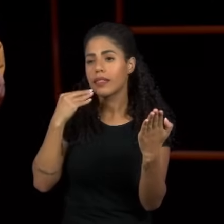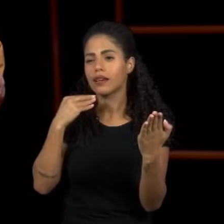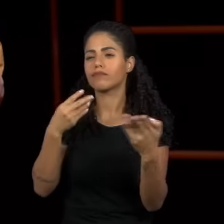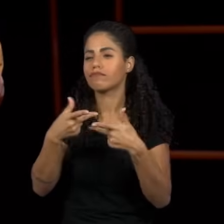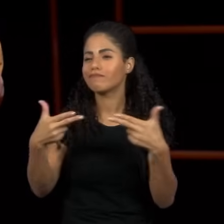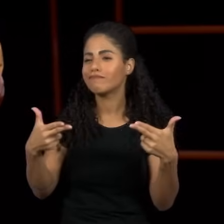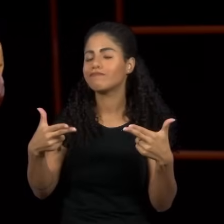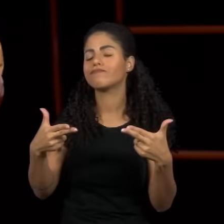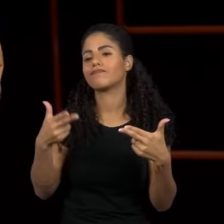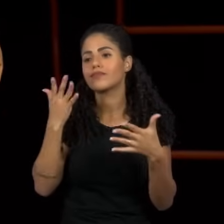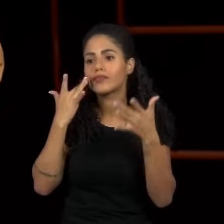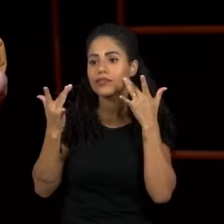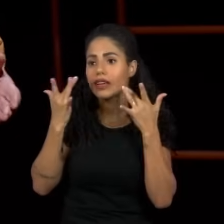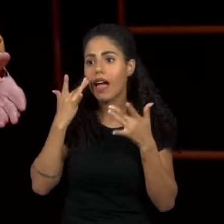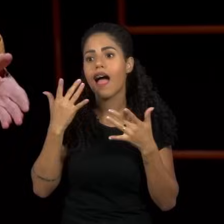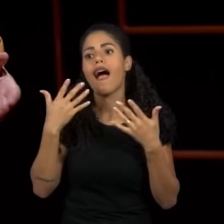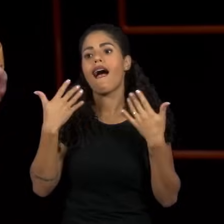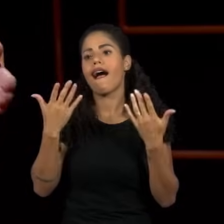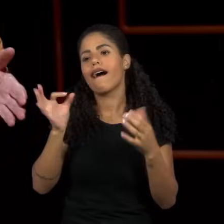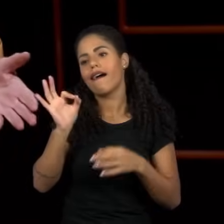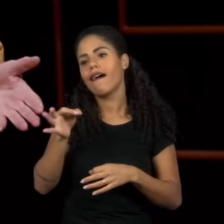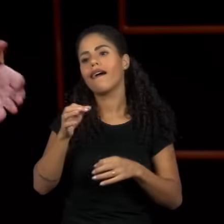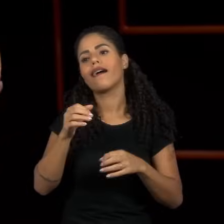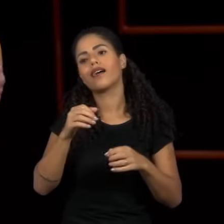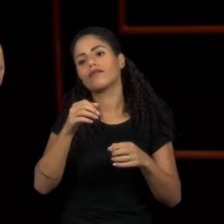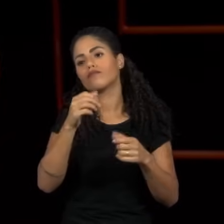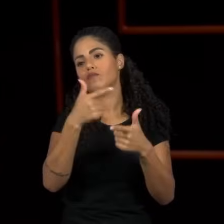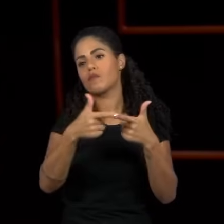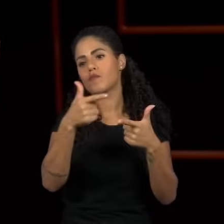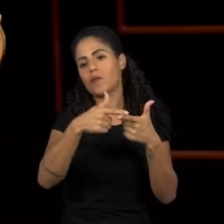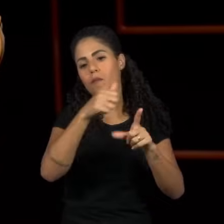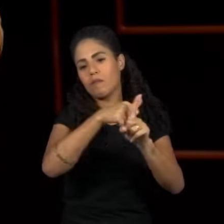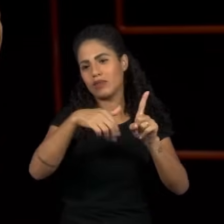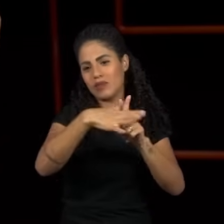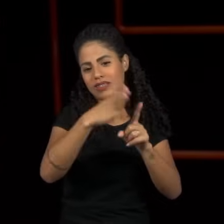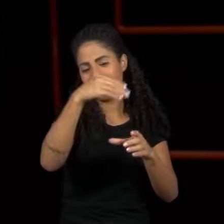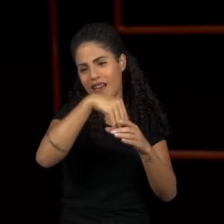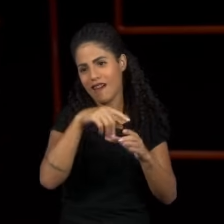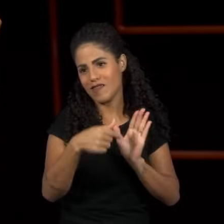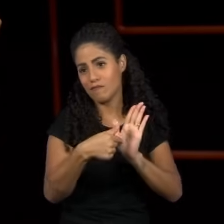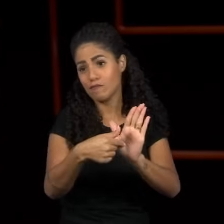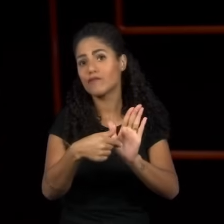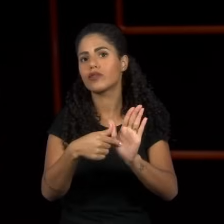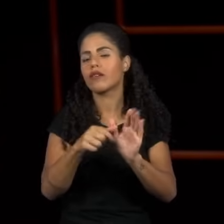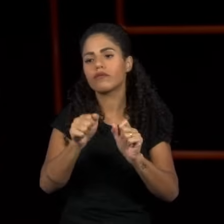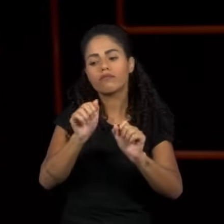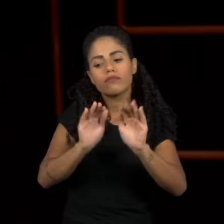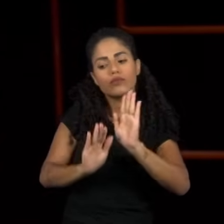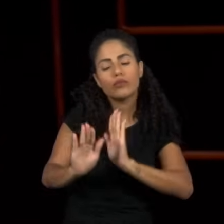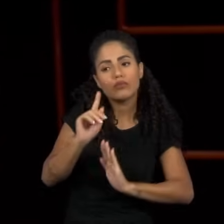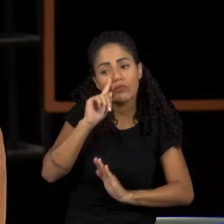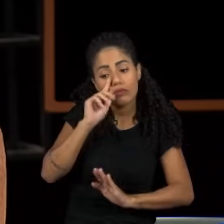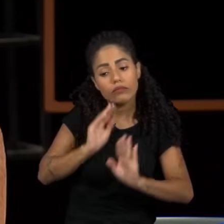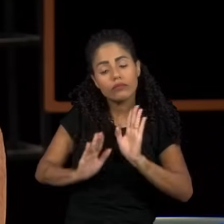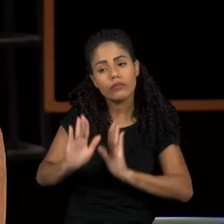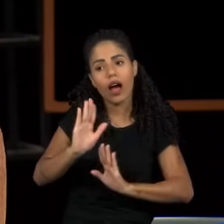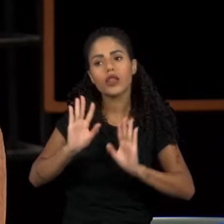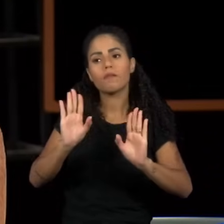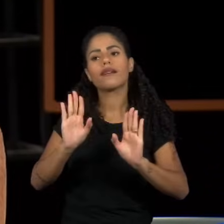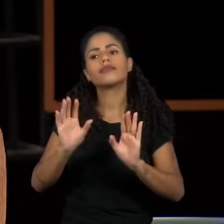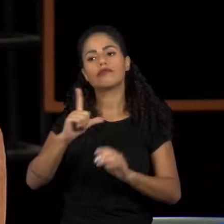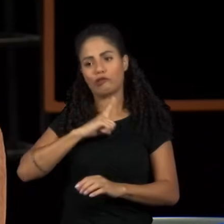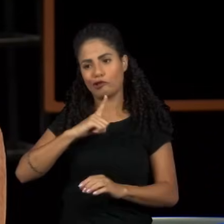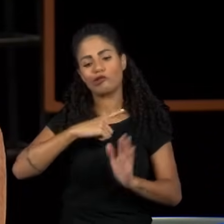anuais já fossem assim breche, né? Já tinha um certo cuidado, mas meio velado. Mas